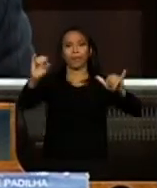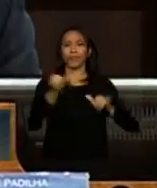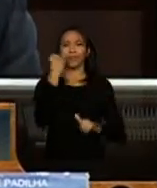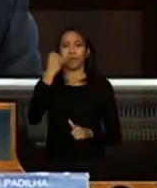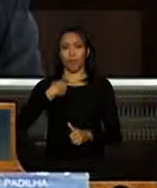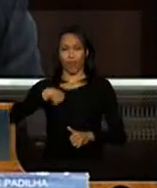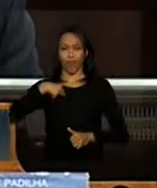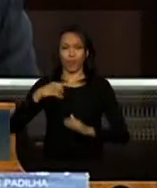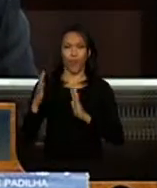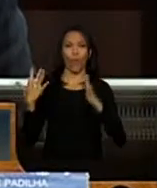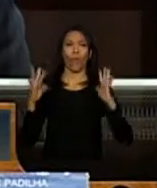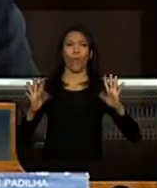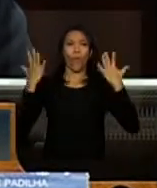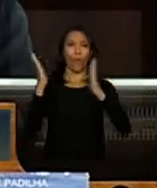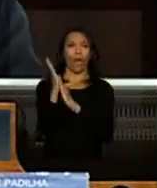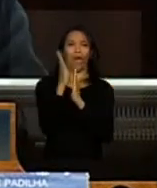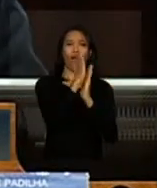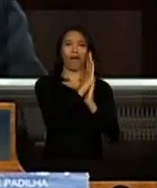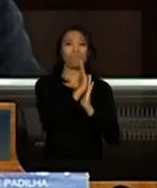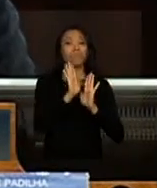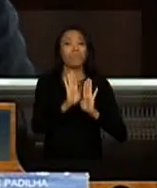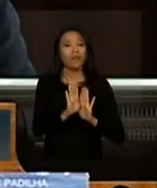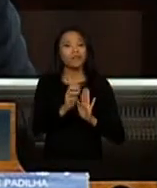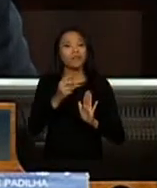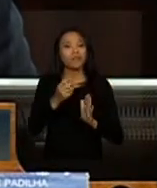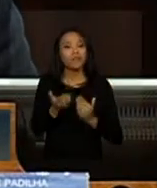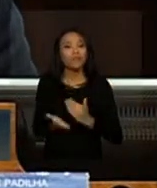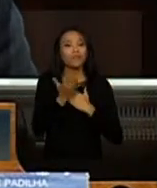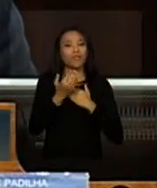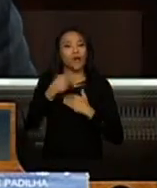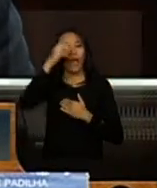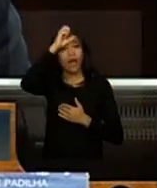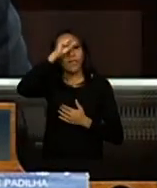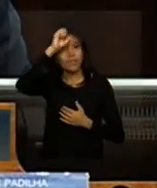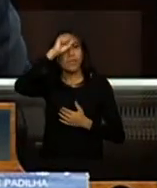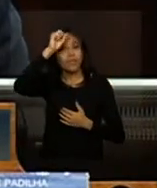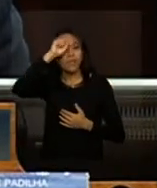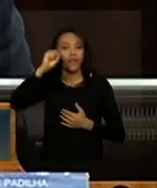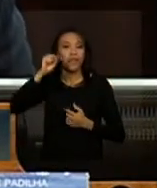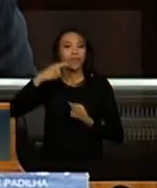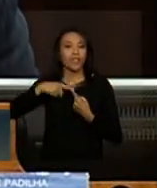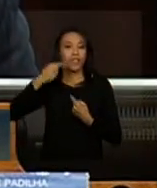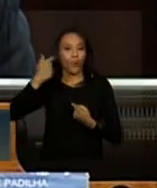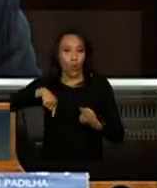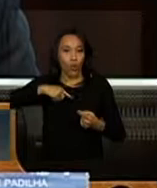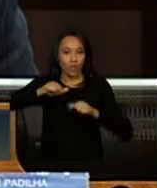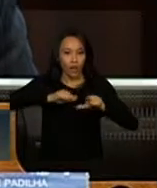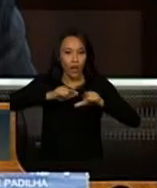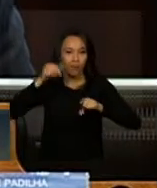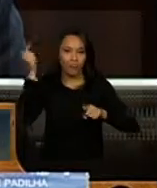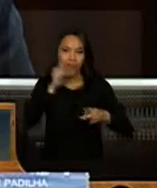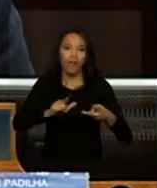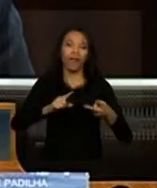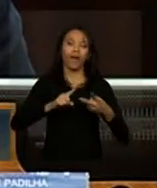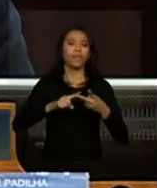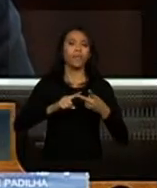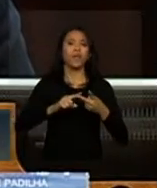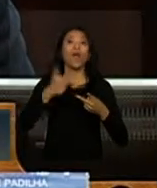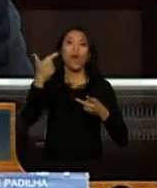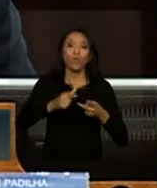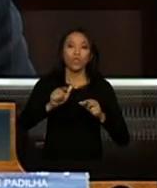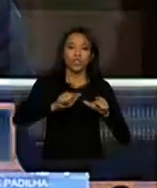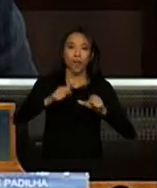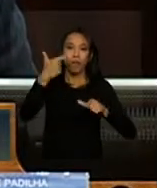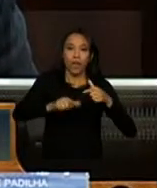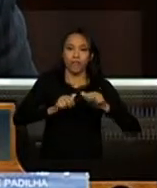de comemoração, mas servir de aprendizado em relação àquilo que deu certo, mapear o que nós precisamos avançar.